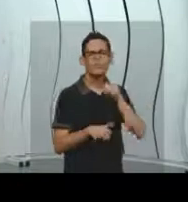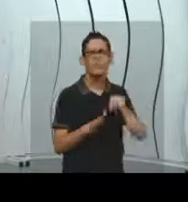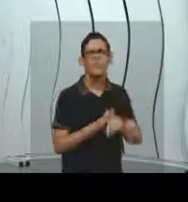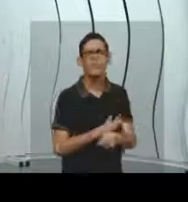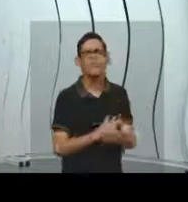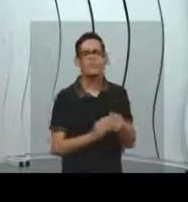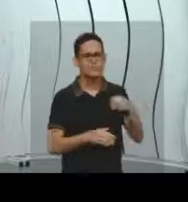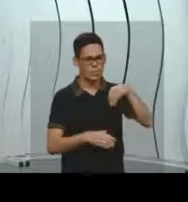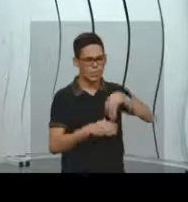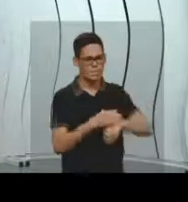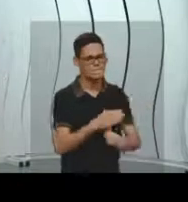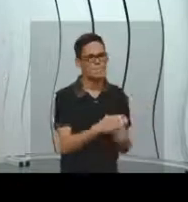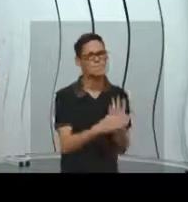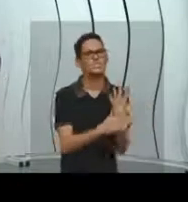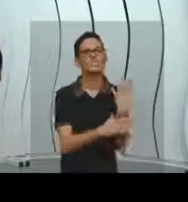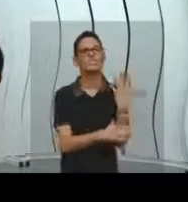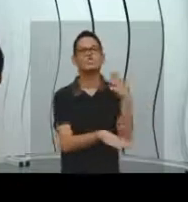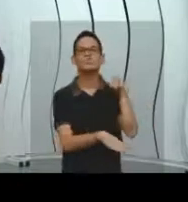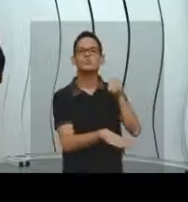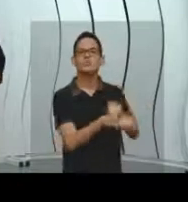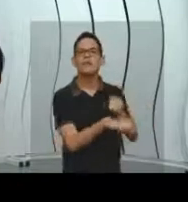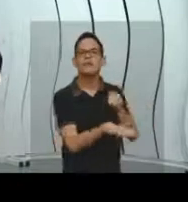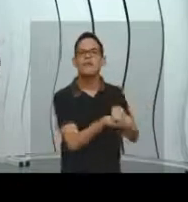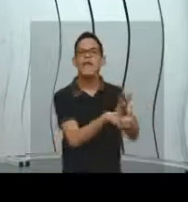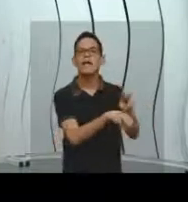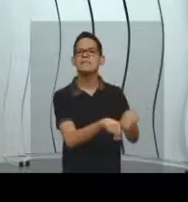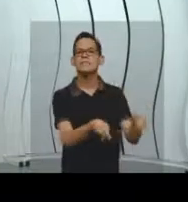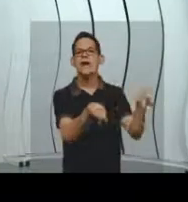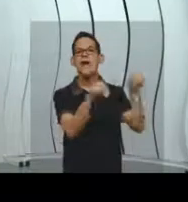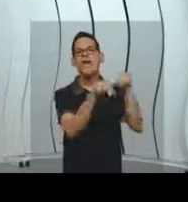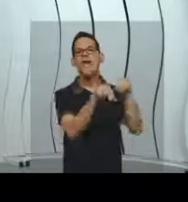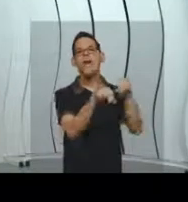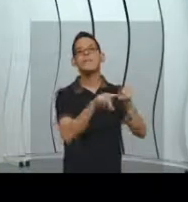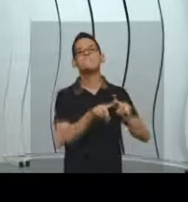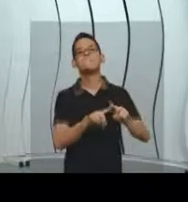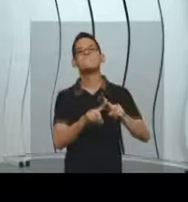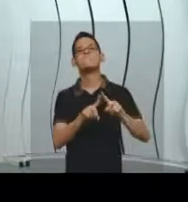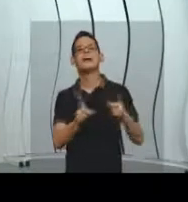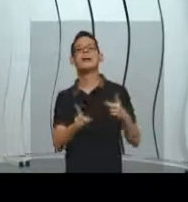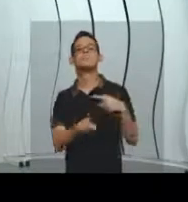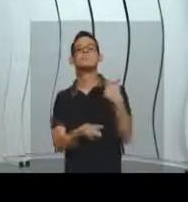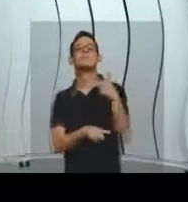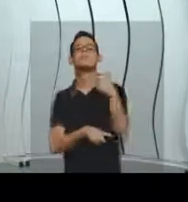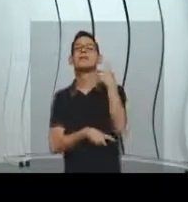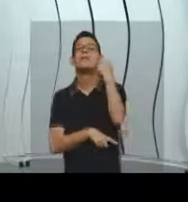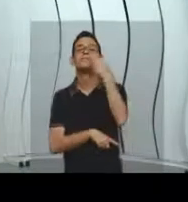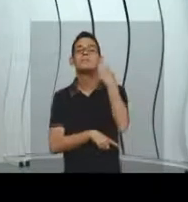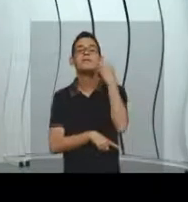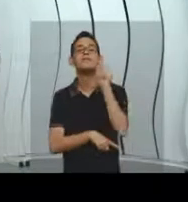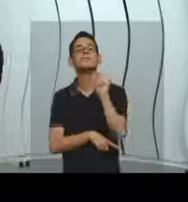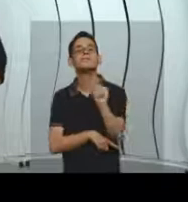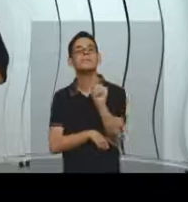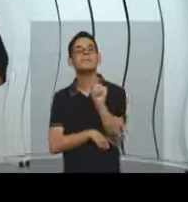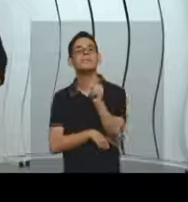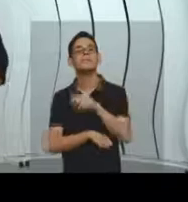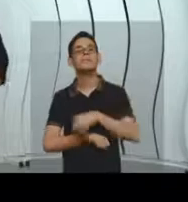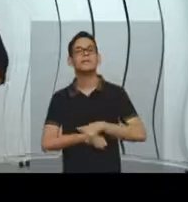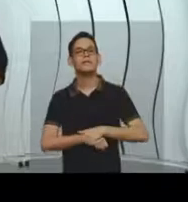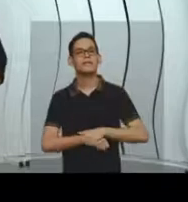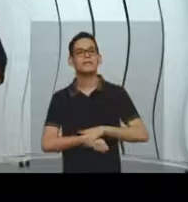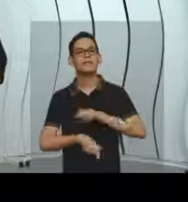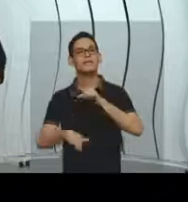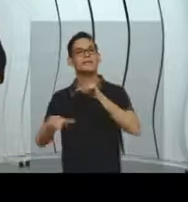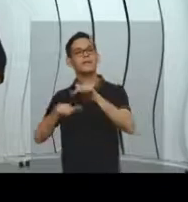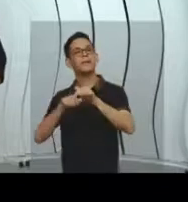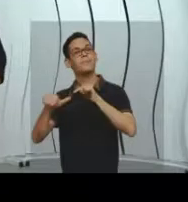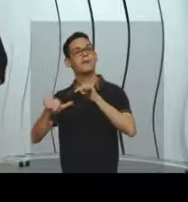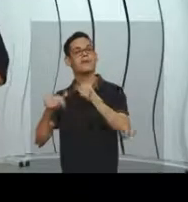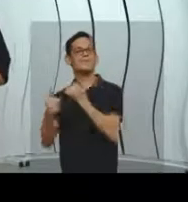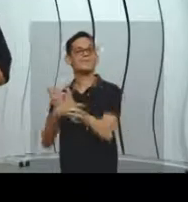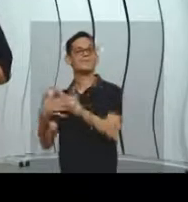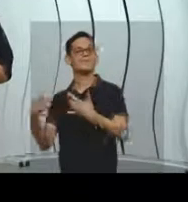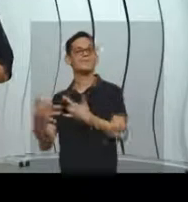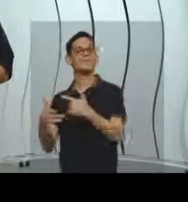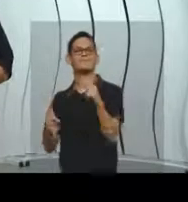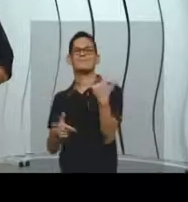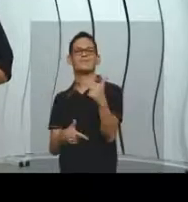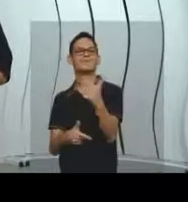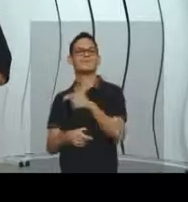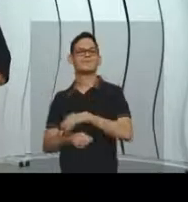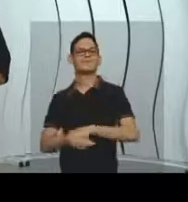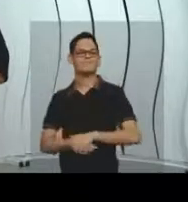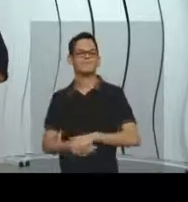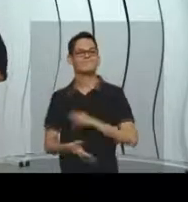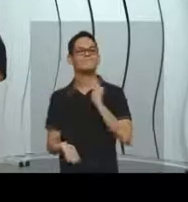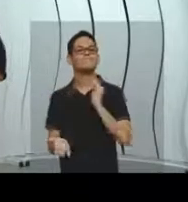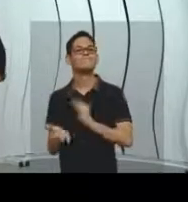sabe tudo sobre como cuidar da terra, mas ele não tem as experiências necessárias para trabalhar nos grandes centros. O